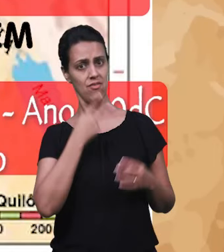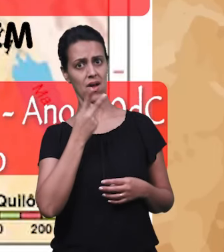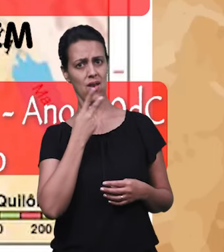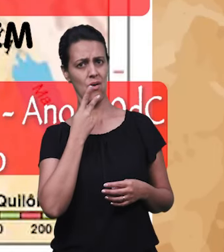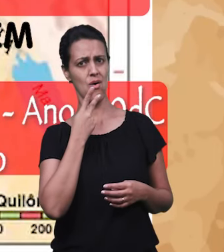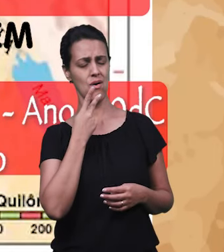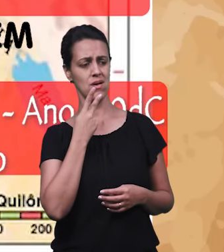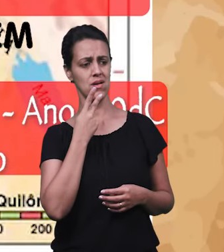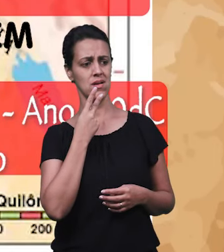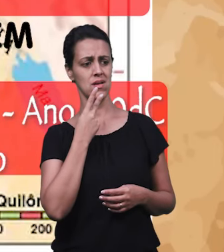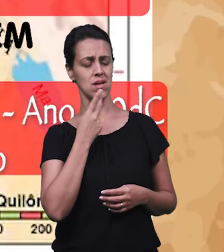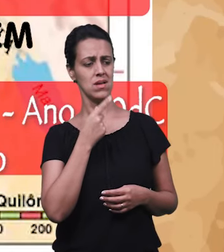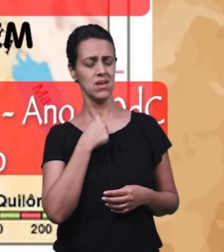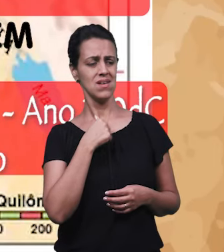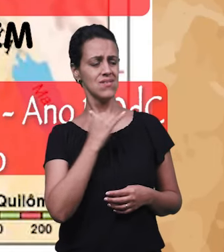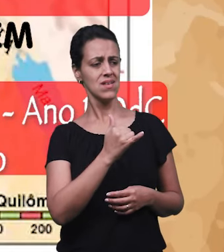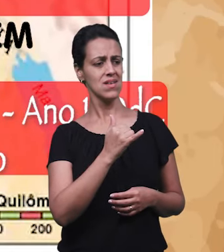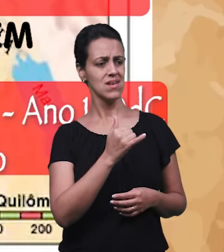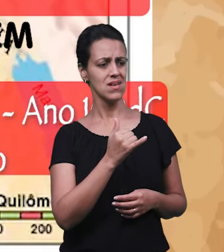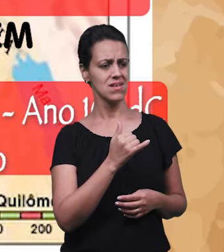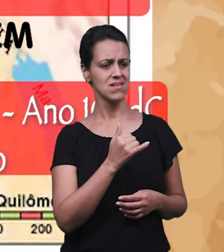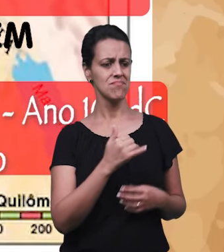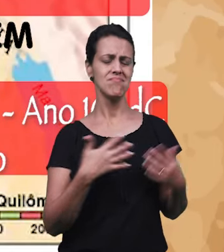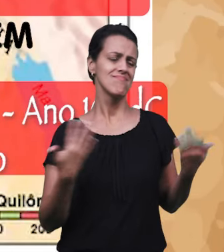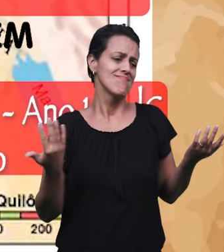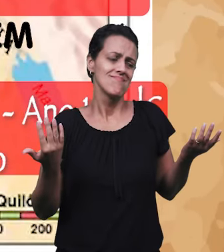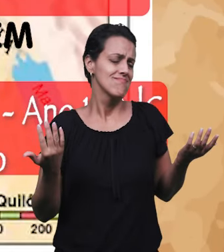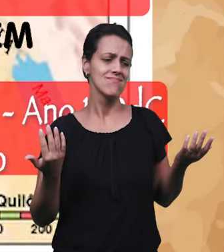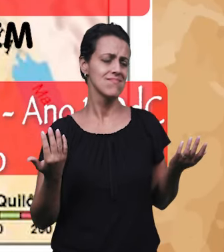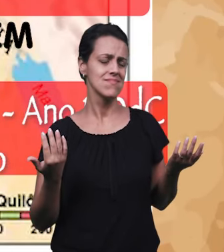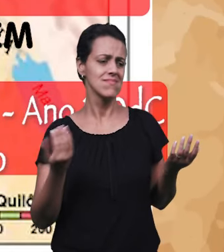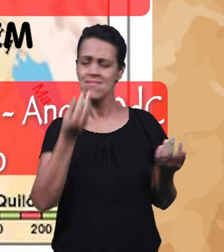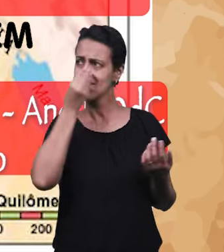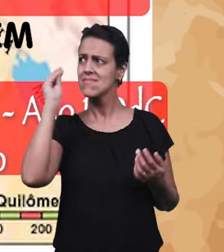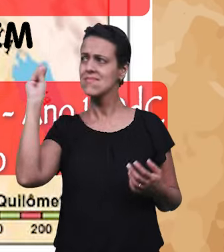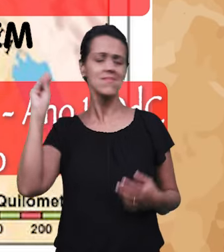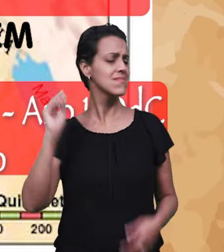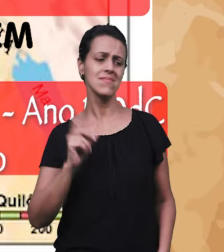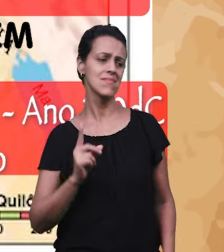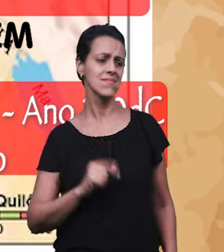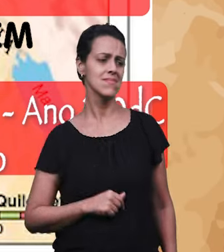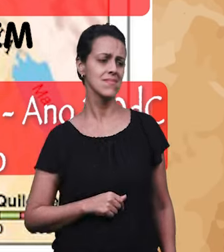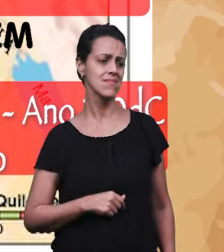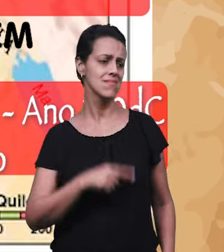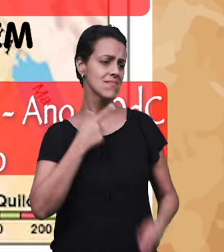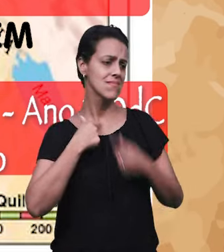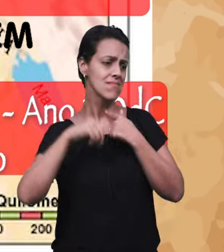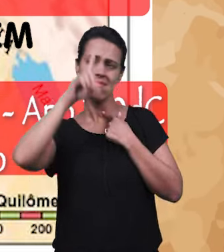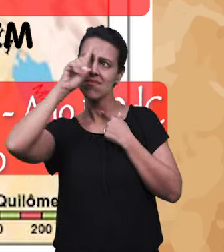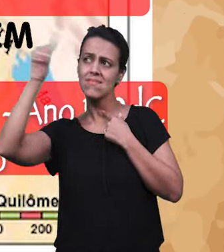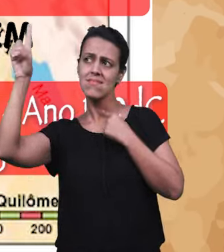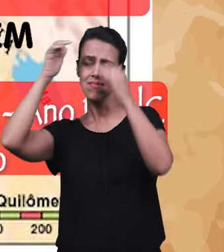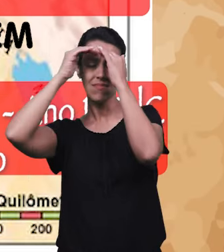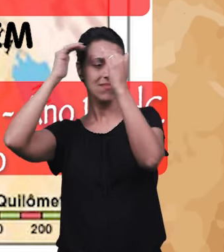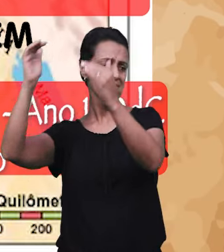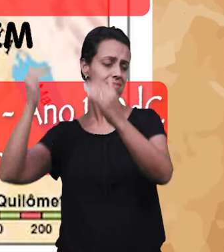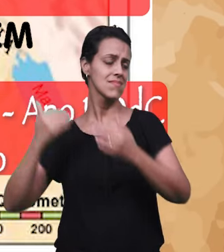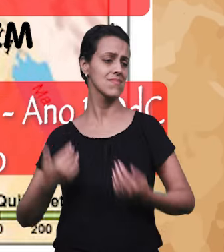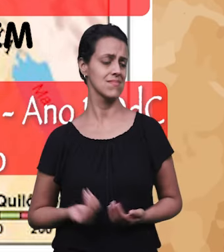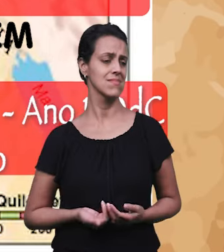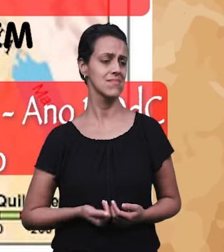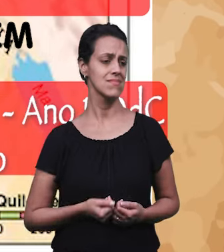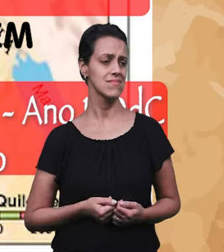disse aquilo que o pastor Gilson já falou. Ele disse assim: seja a vontade de Deus. E ele